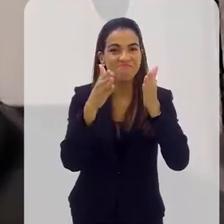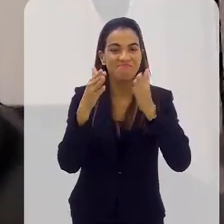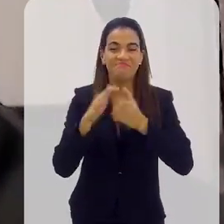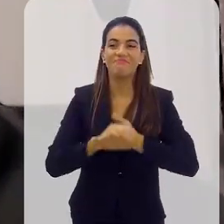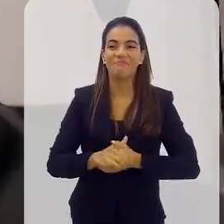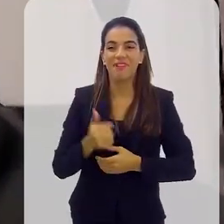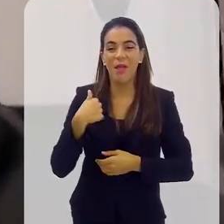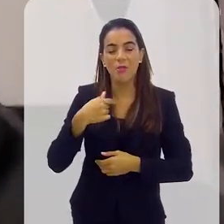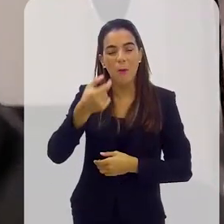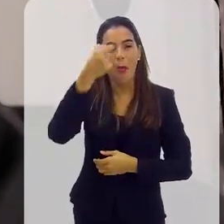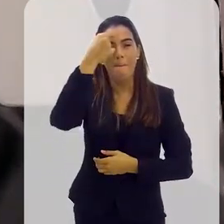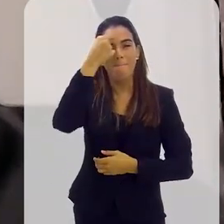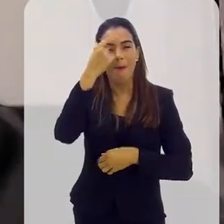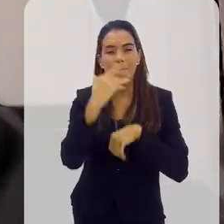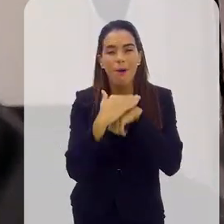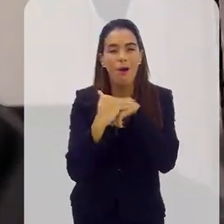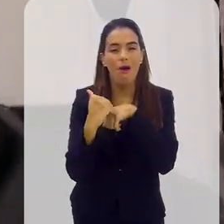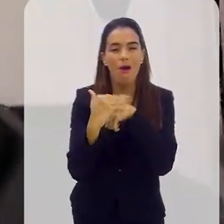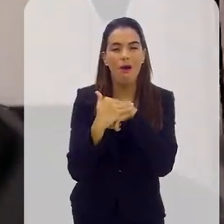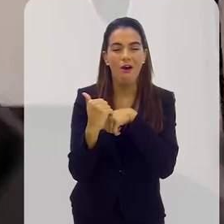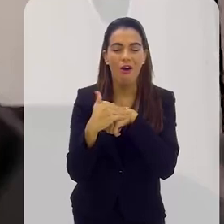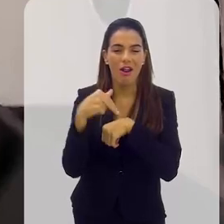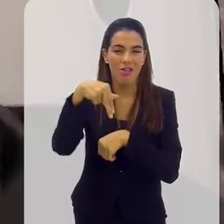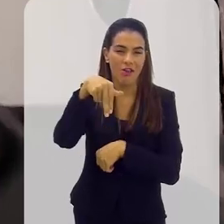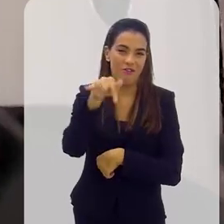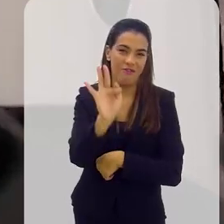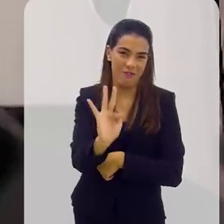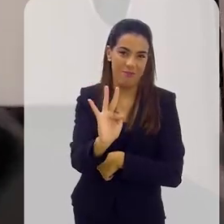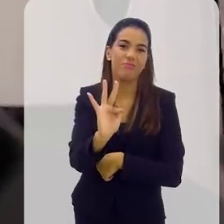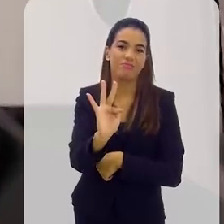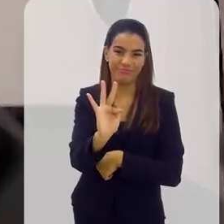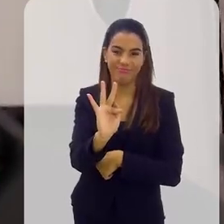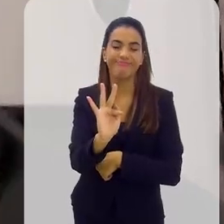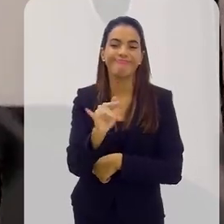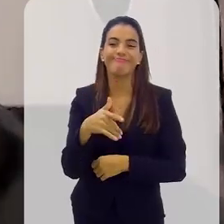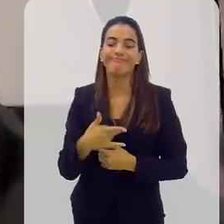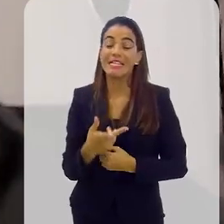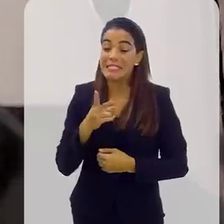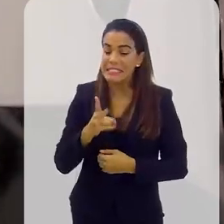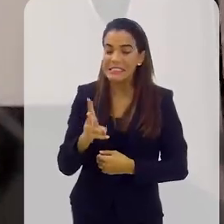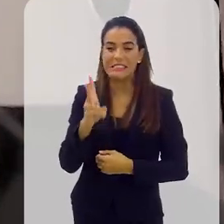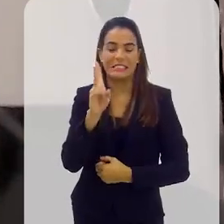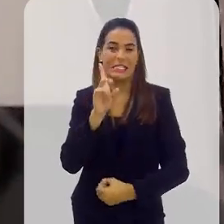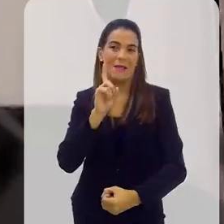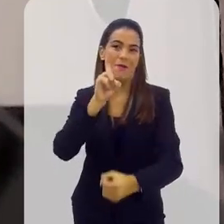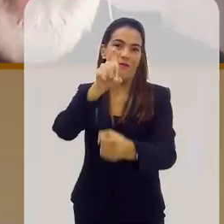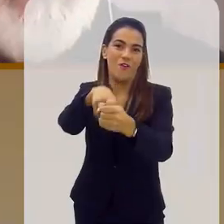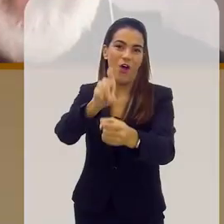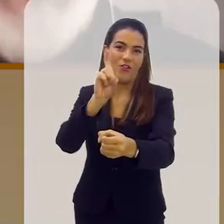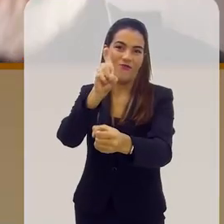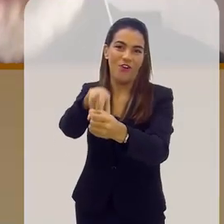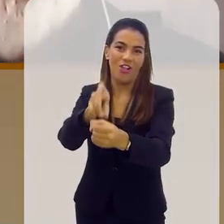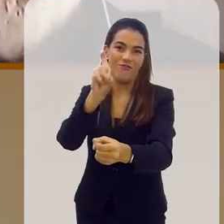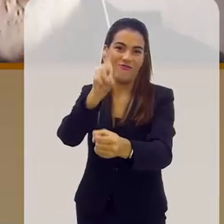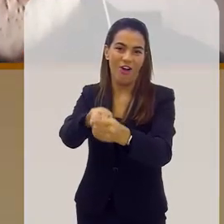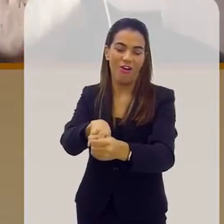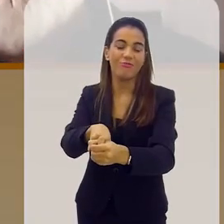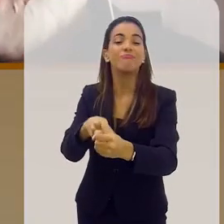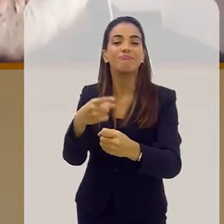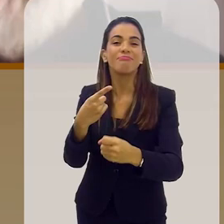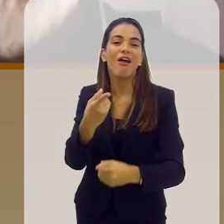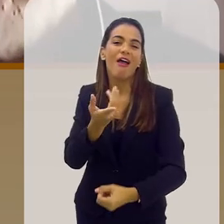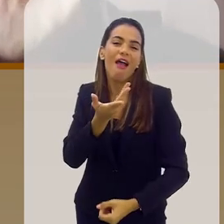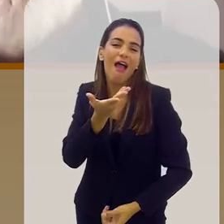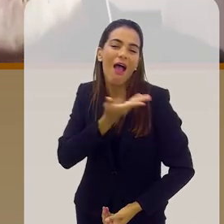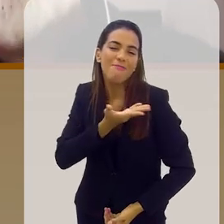Então, acho que eu tenho uma memória afetiva muito grande com Friburgo, adoro Friburgo, eu volto quase sempre lá para rever as meninas que